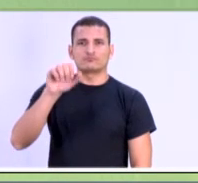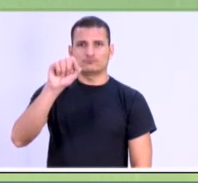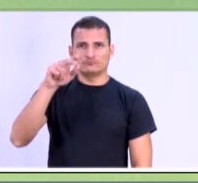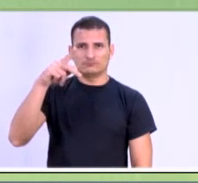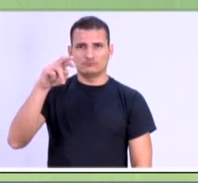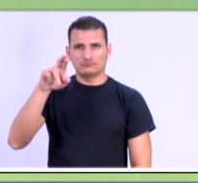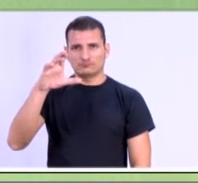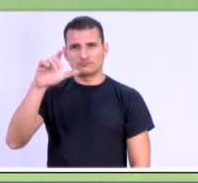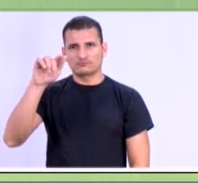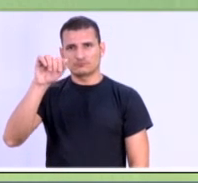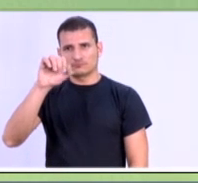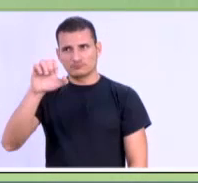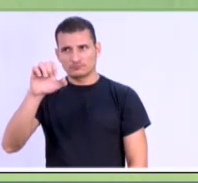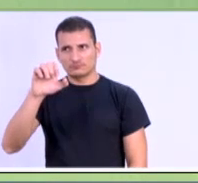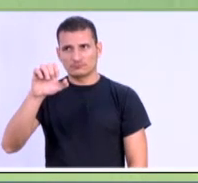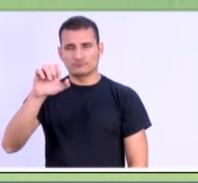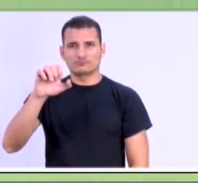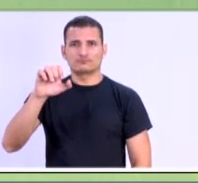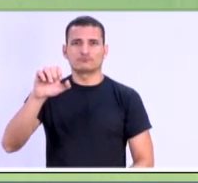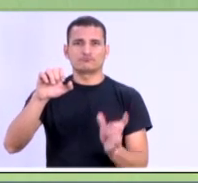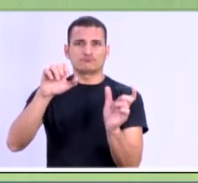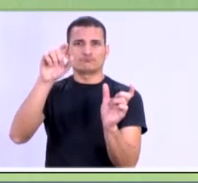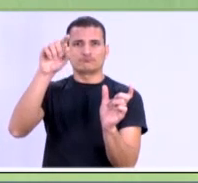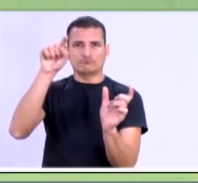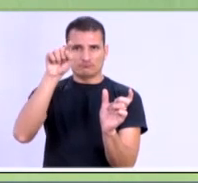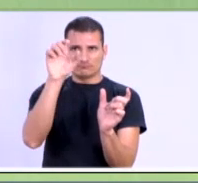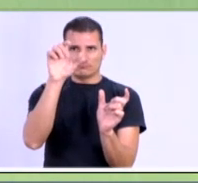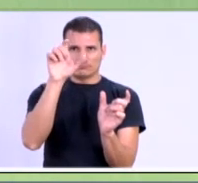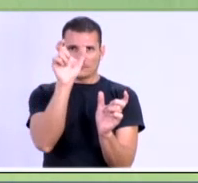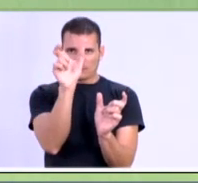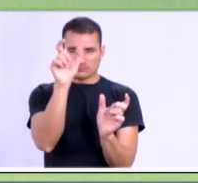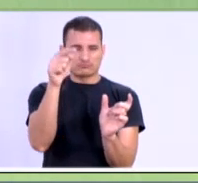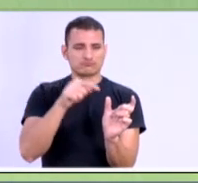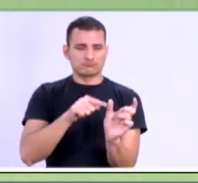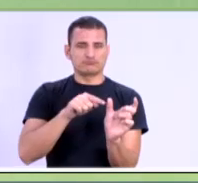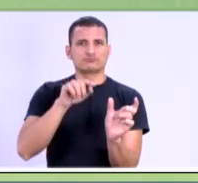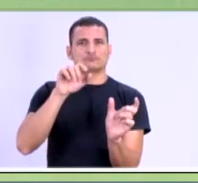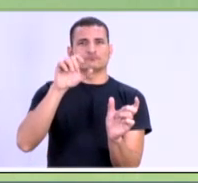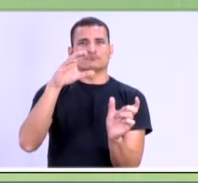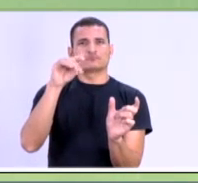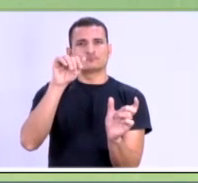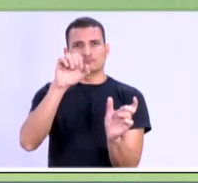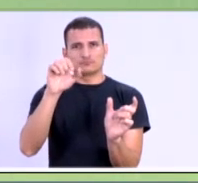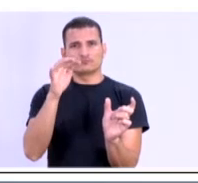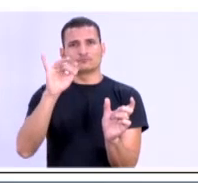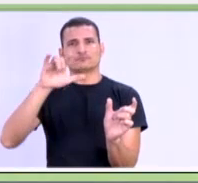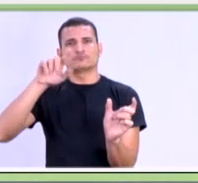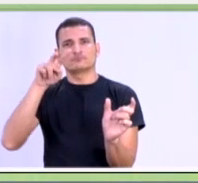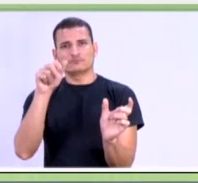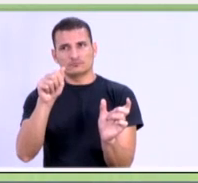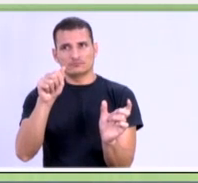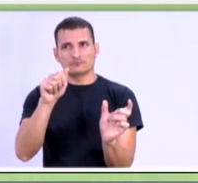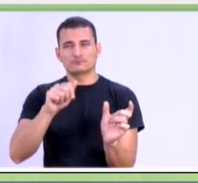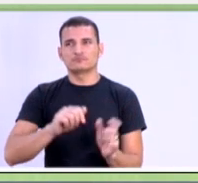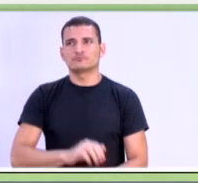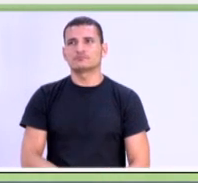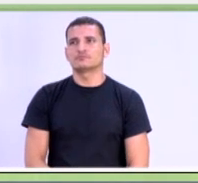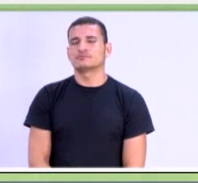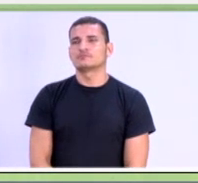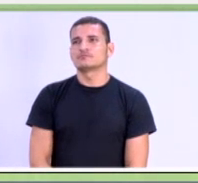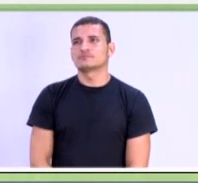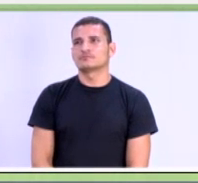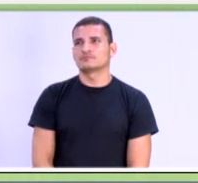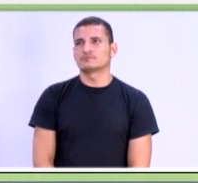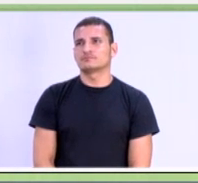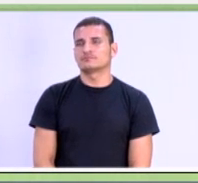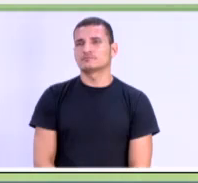e a classe que herda as informações a gente chama de subclasse ou classe filha, tá? É lógico que além de herdar,